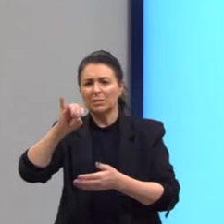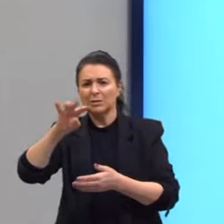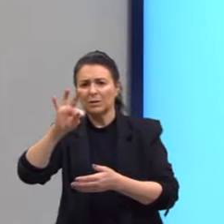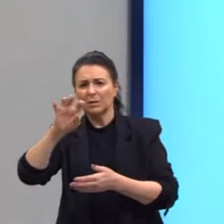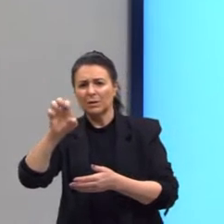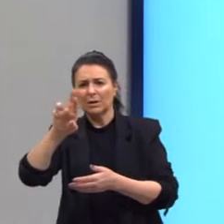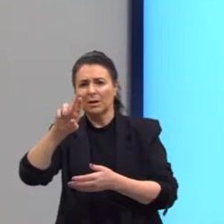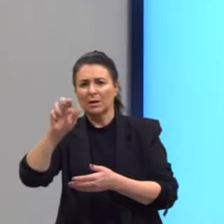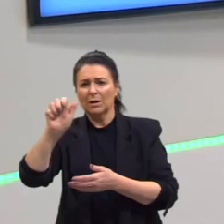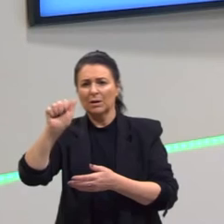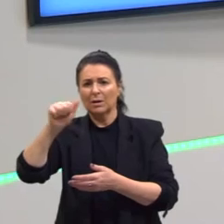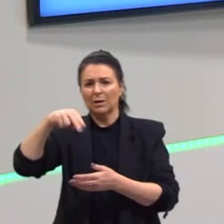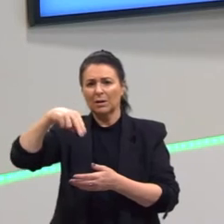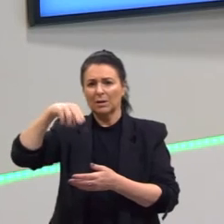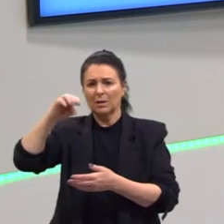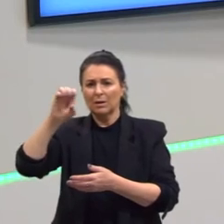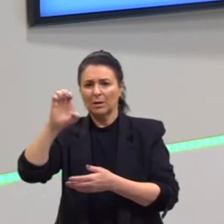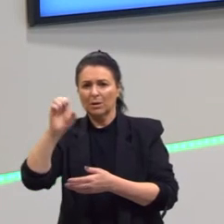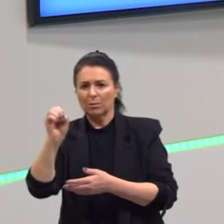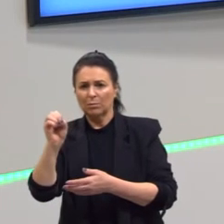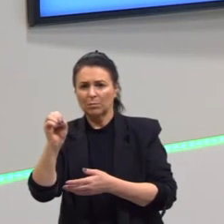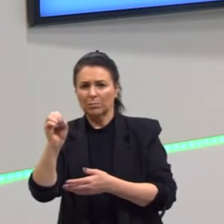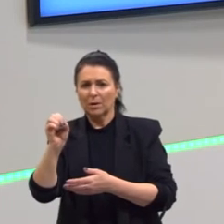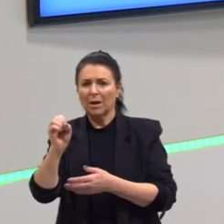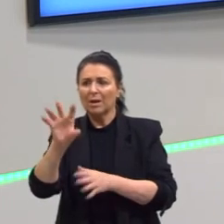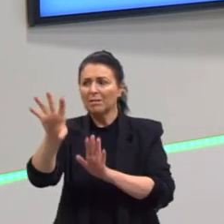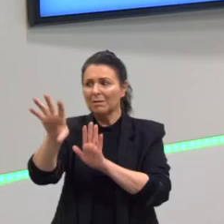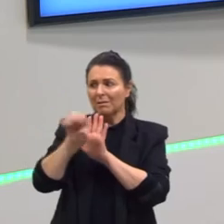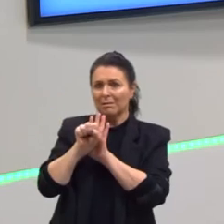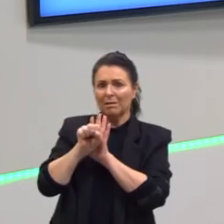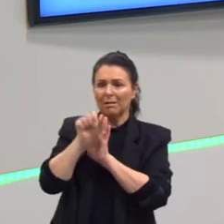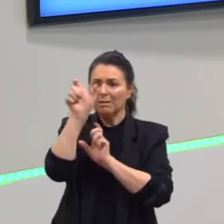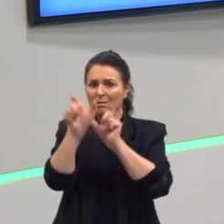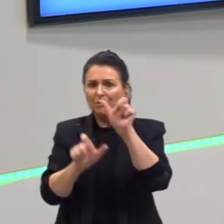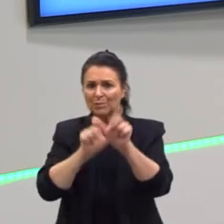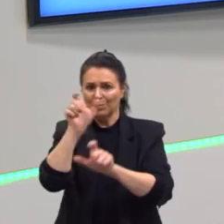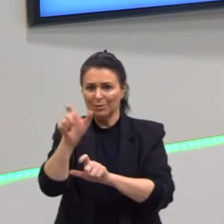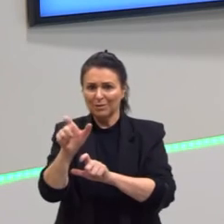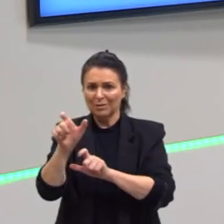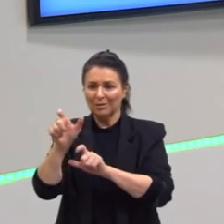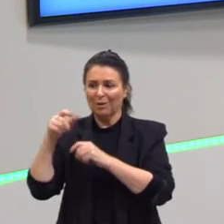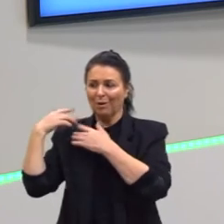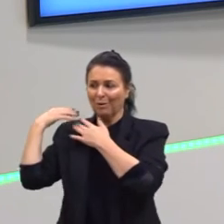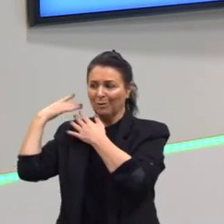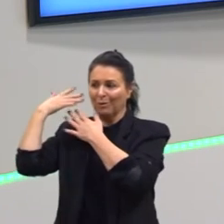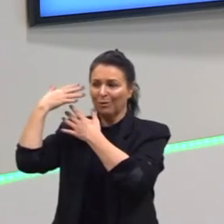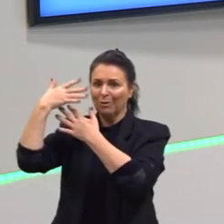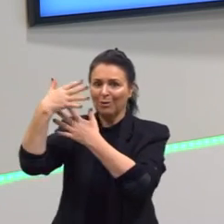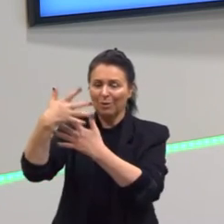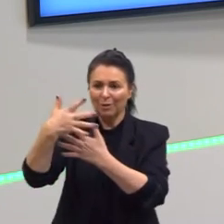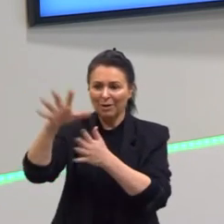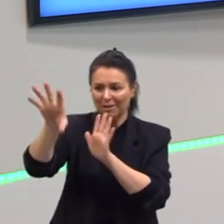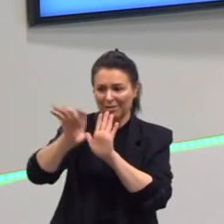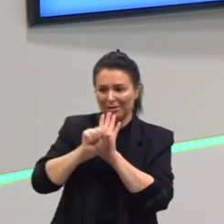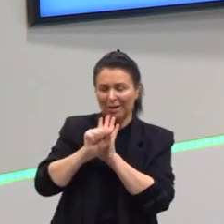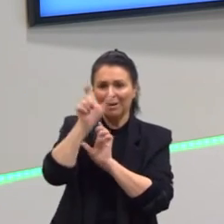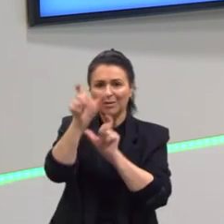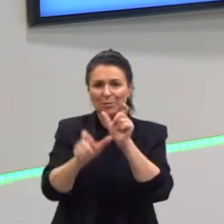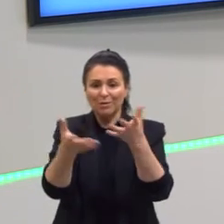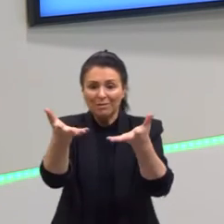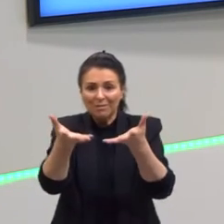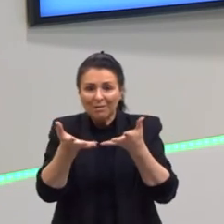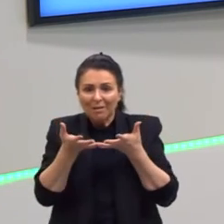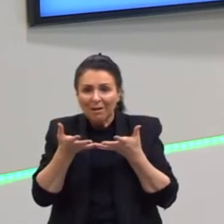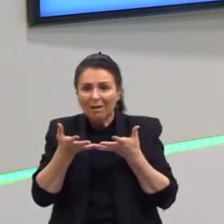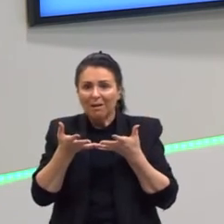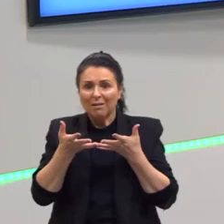por um bom tempo eu sei que por um bom tempo Márcia tá aqui ó longo por um tempo e por